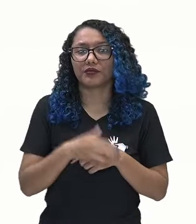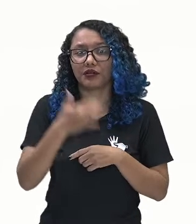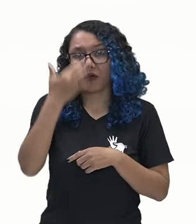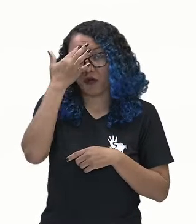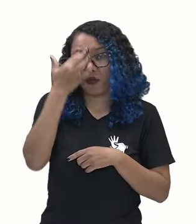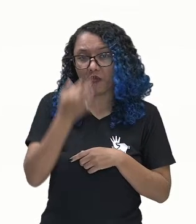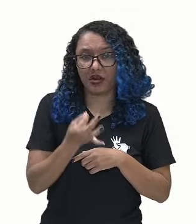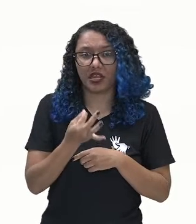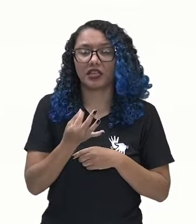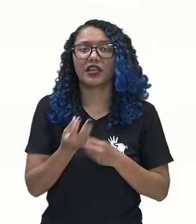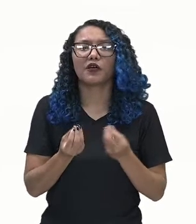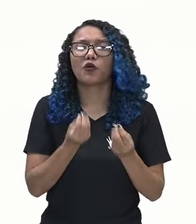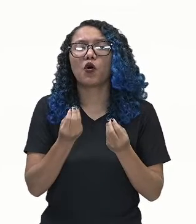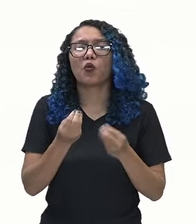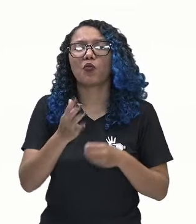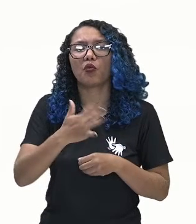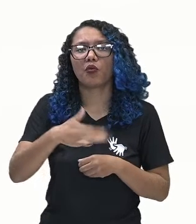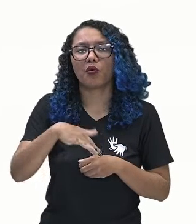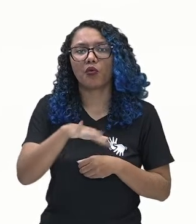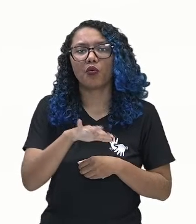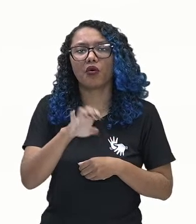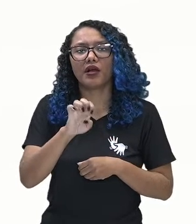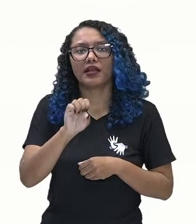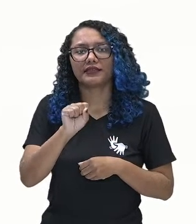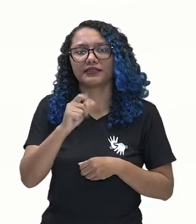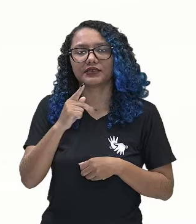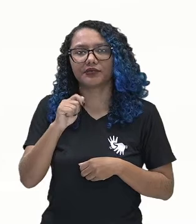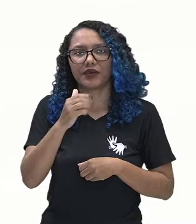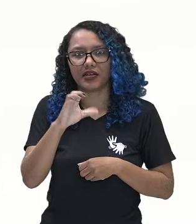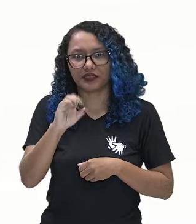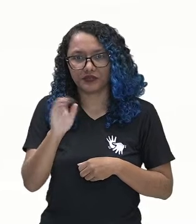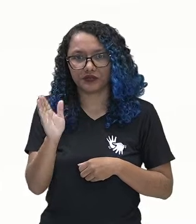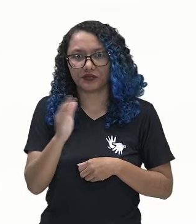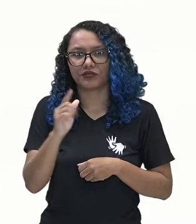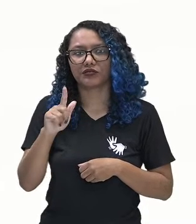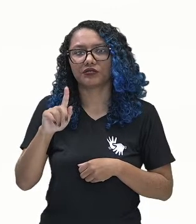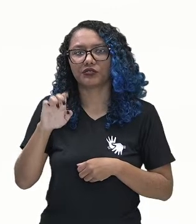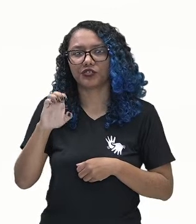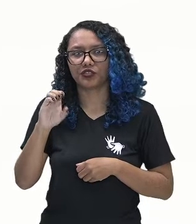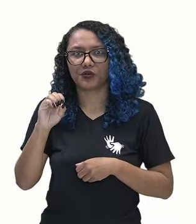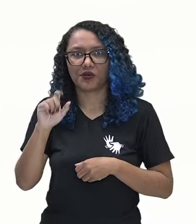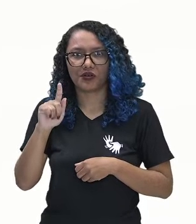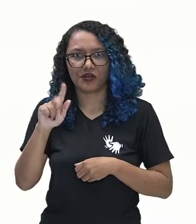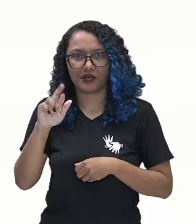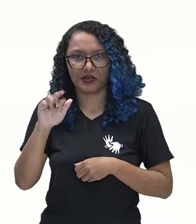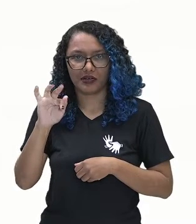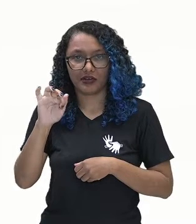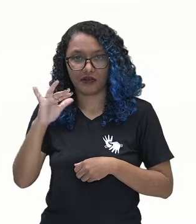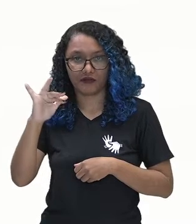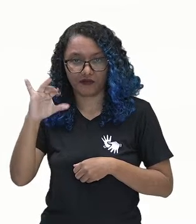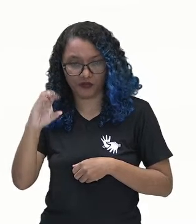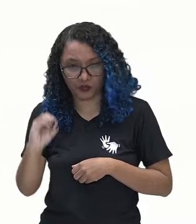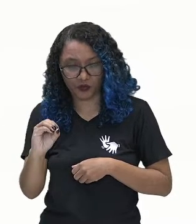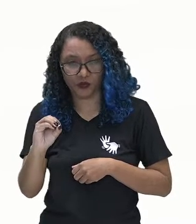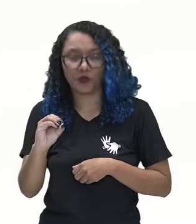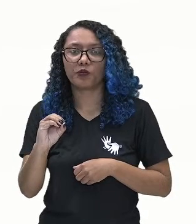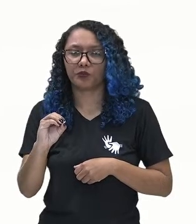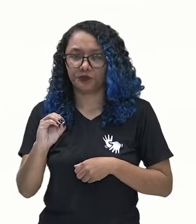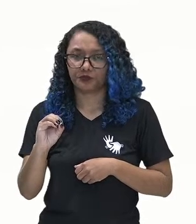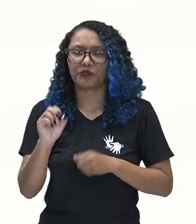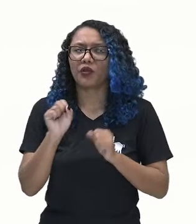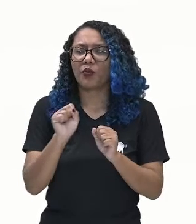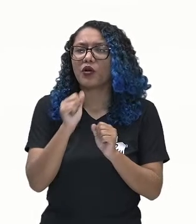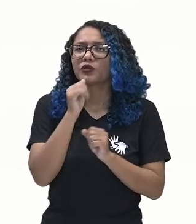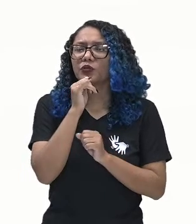geográfico, né, onde nós estamos aí inseridos. Então, a partir disso, eu posso ali observar, por